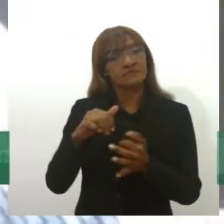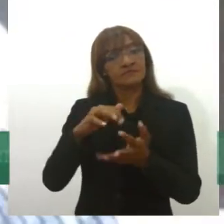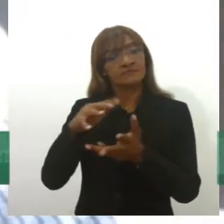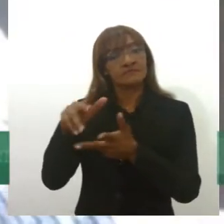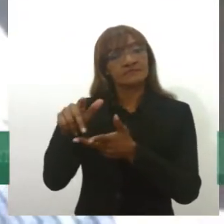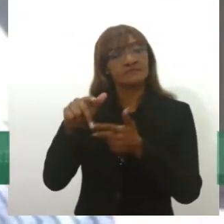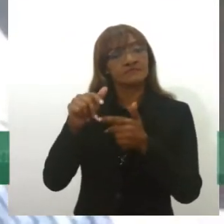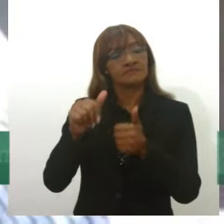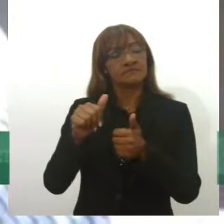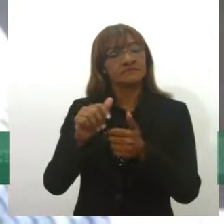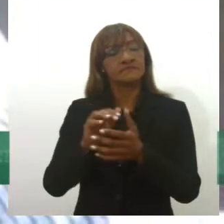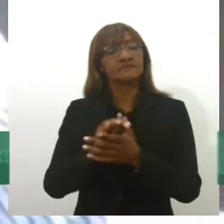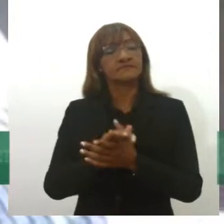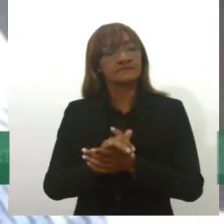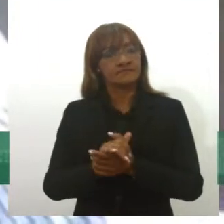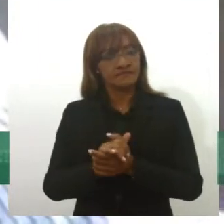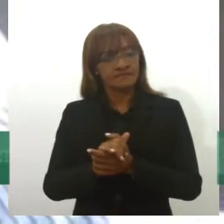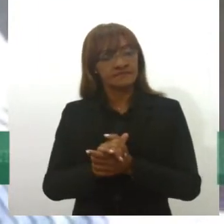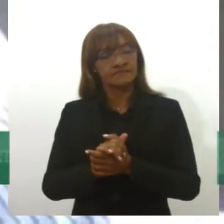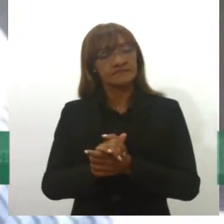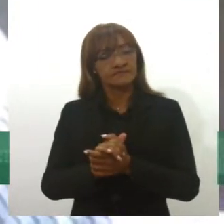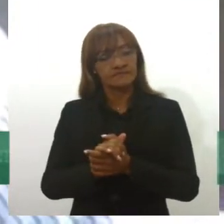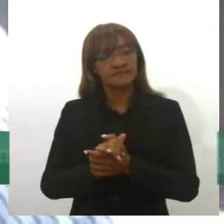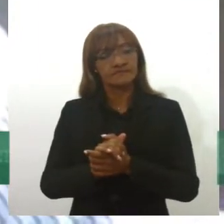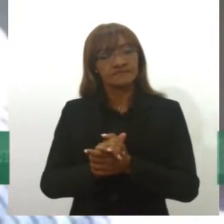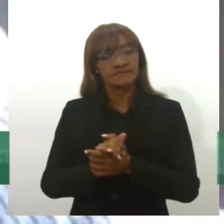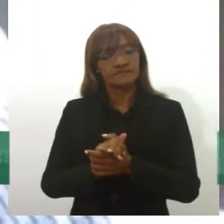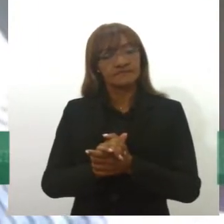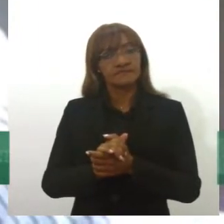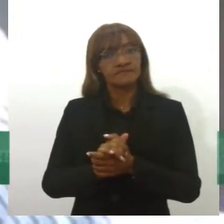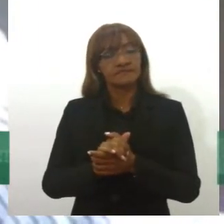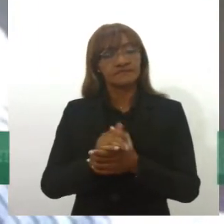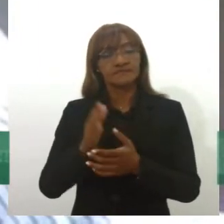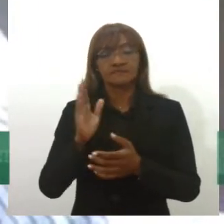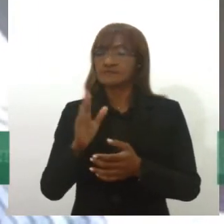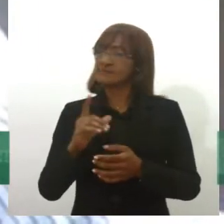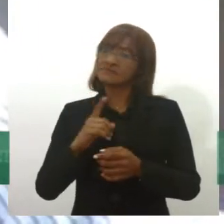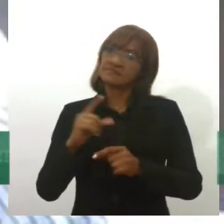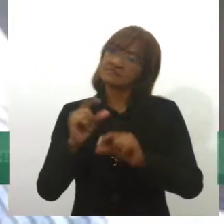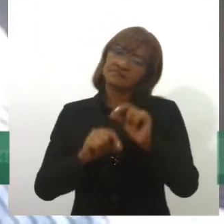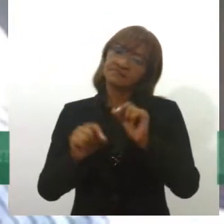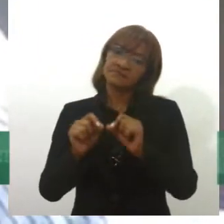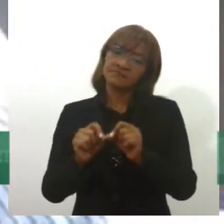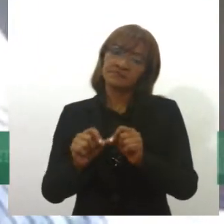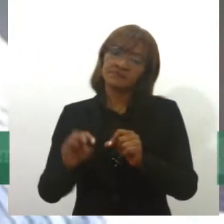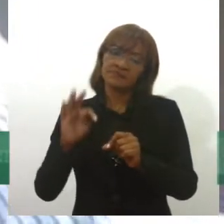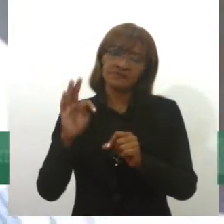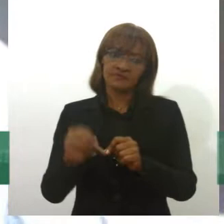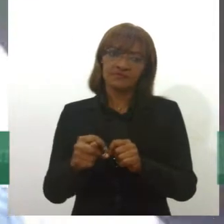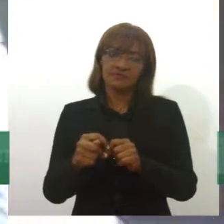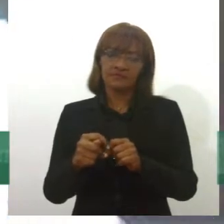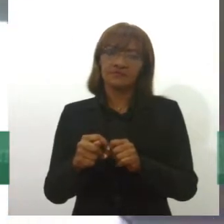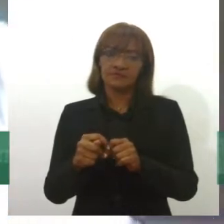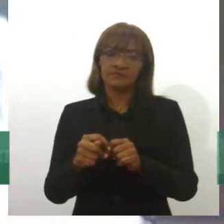Então, é um ponto. Aí, quando você pega os países da OCDE e tudo, a gente